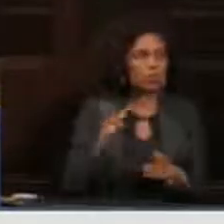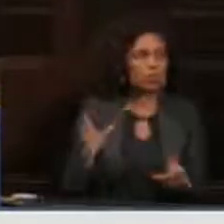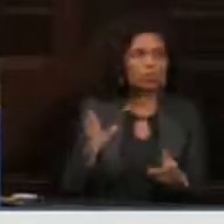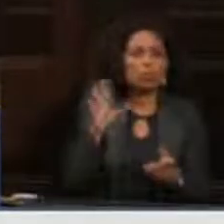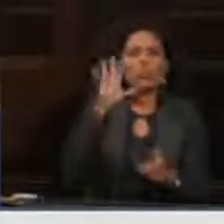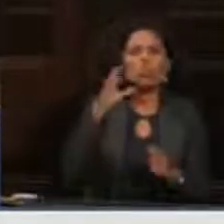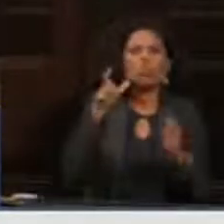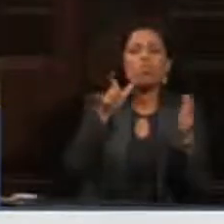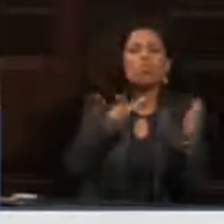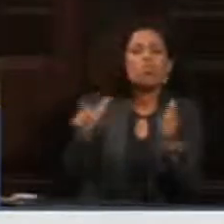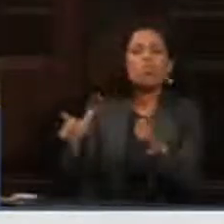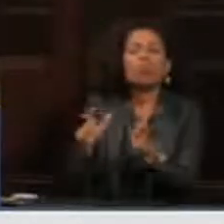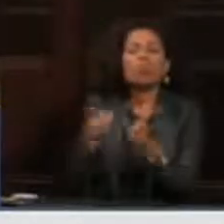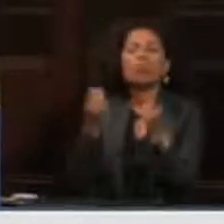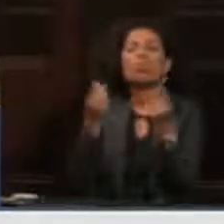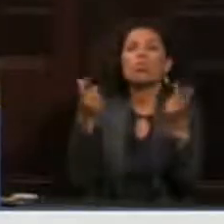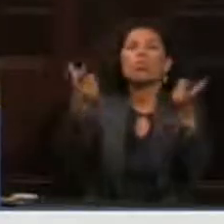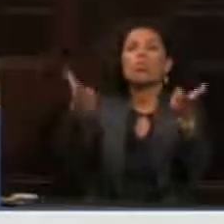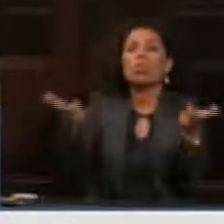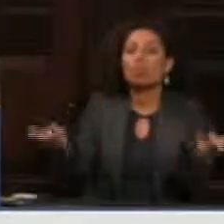existe alguma